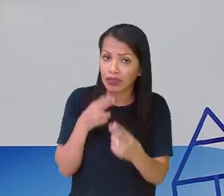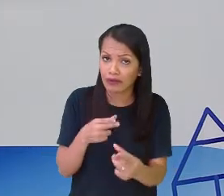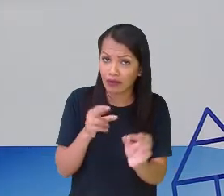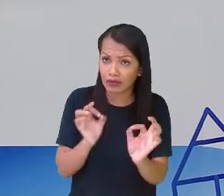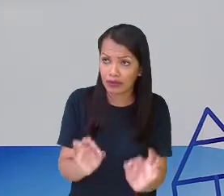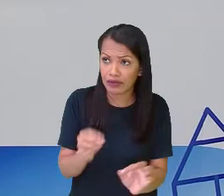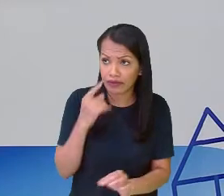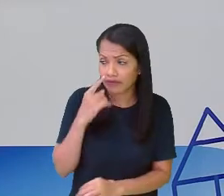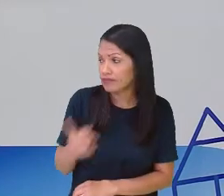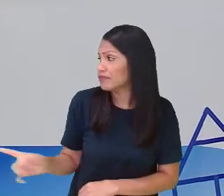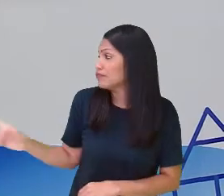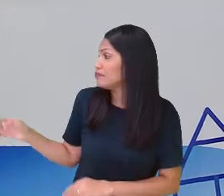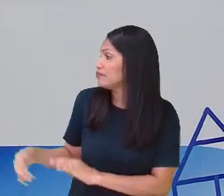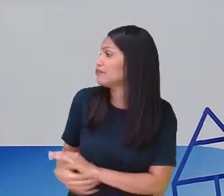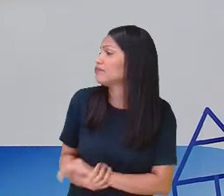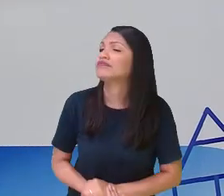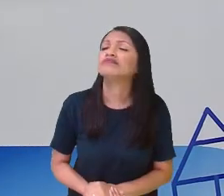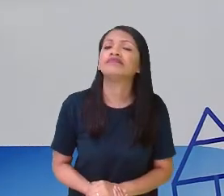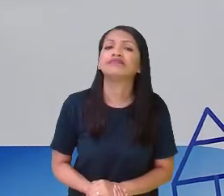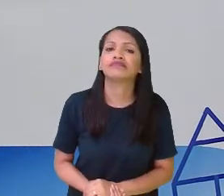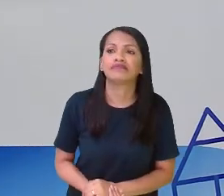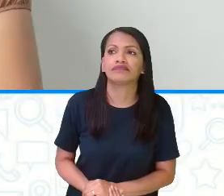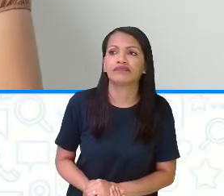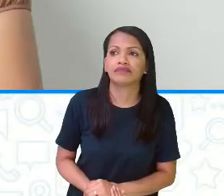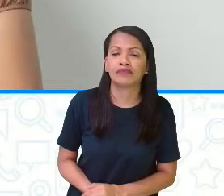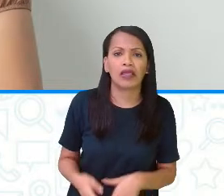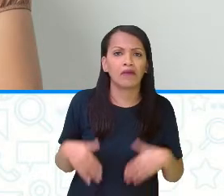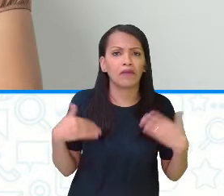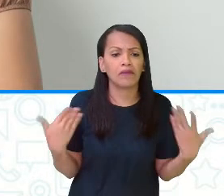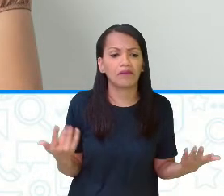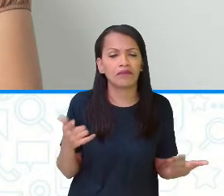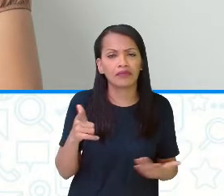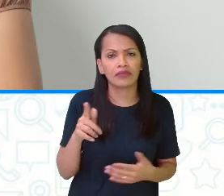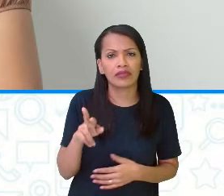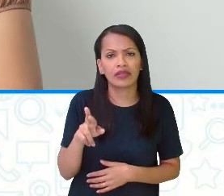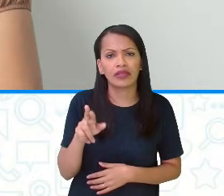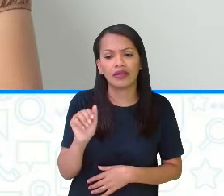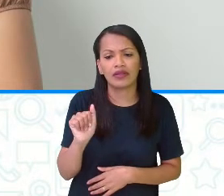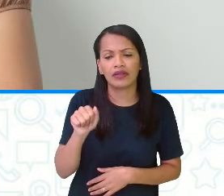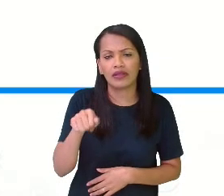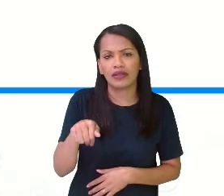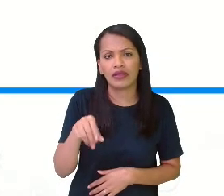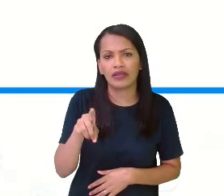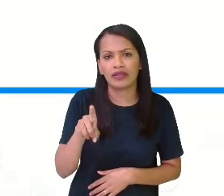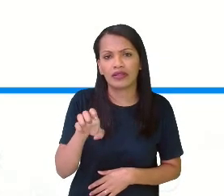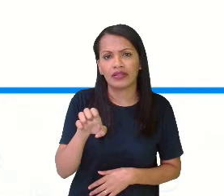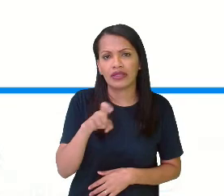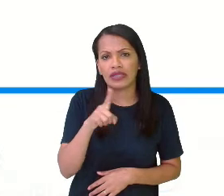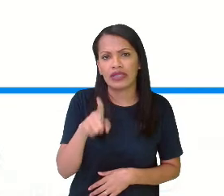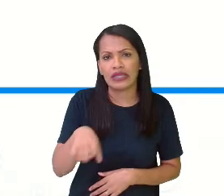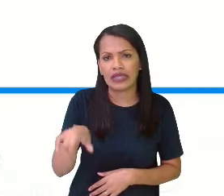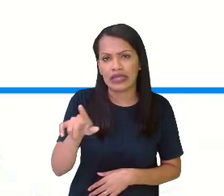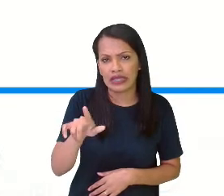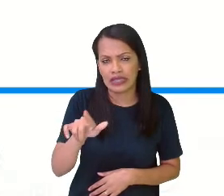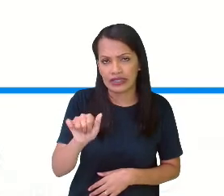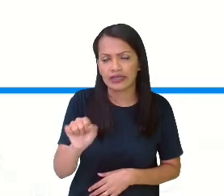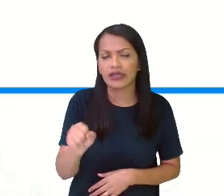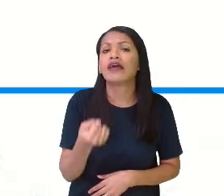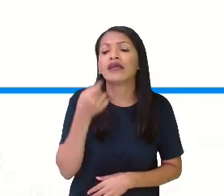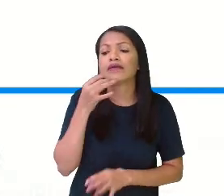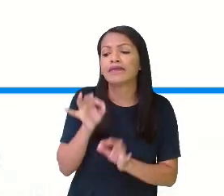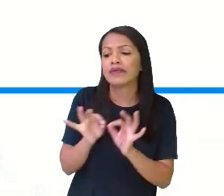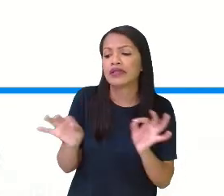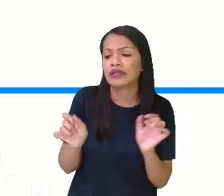embora. Onde estão as grandezas e as medidas de capacidade? Em vários lugares, né? Naquele